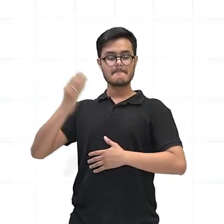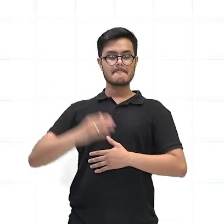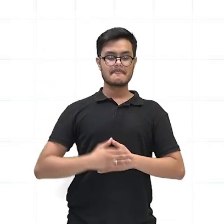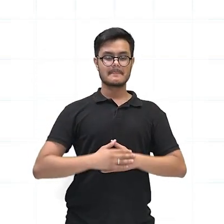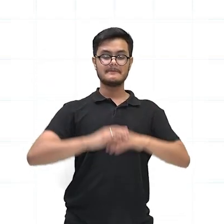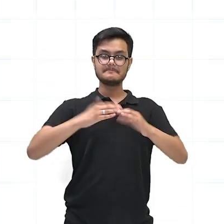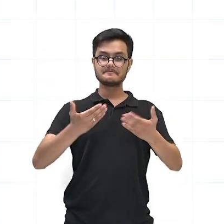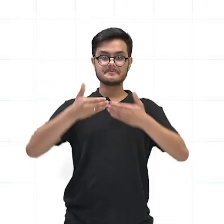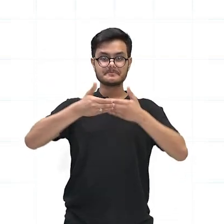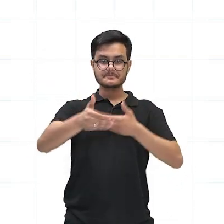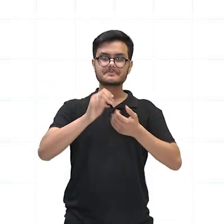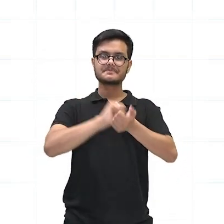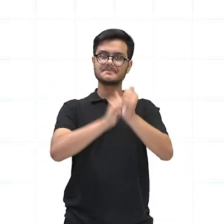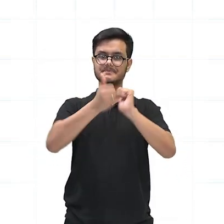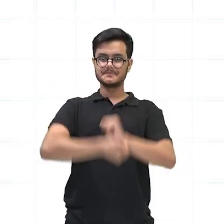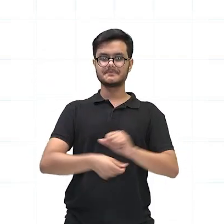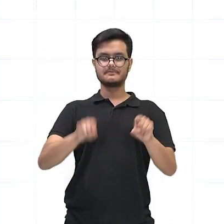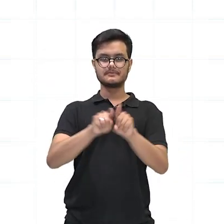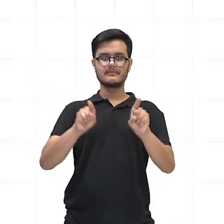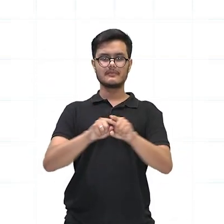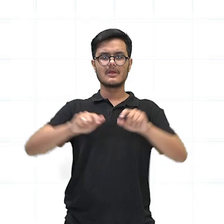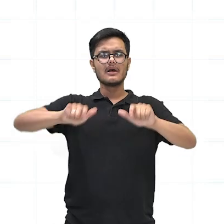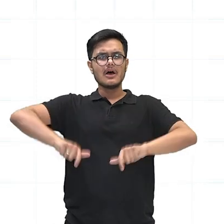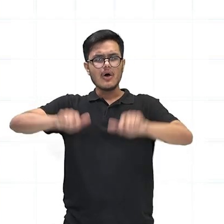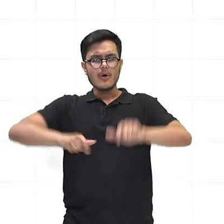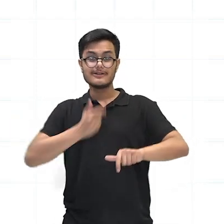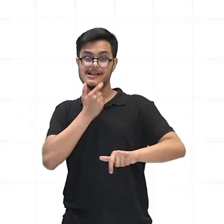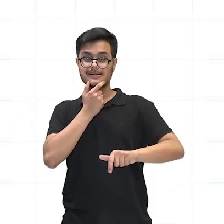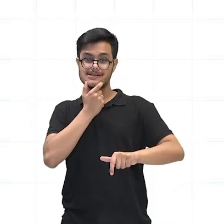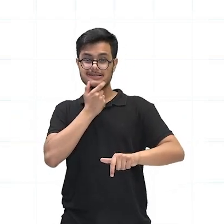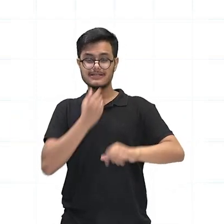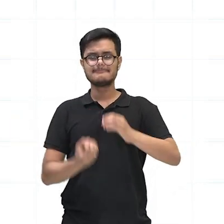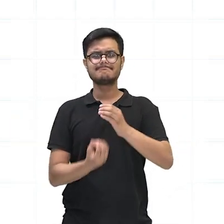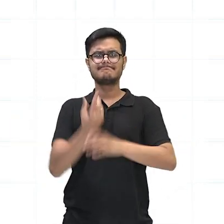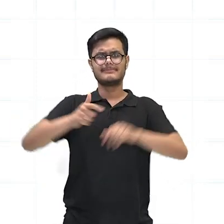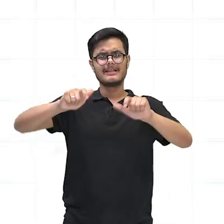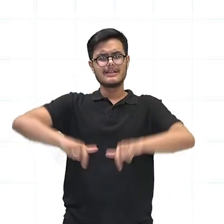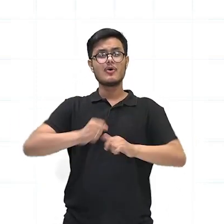O cricket possui a sua origem na Inglaterra, em